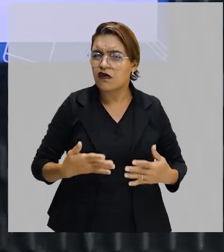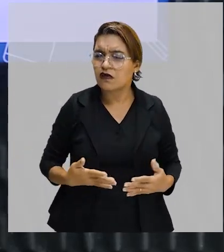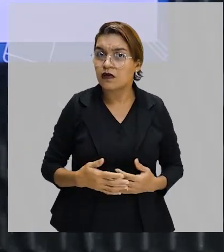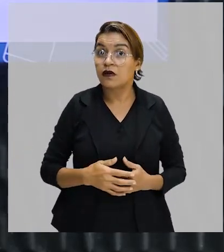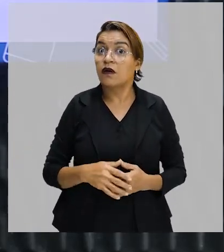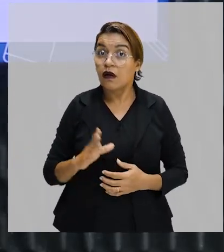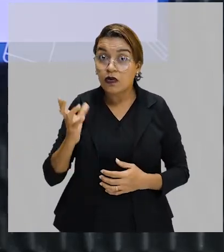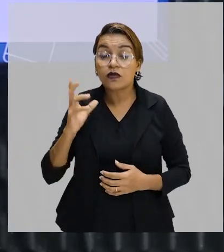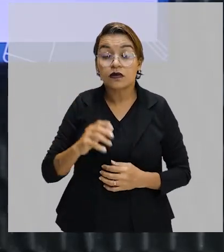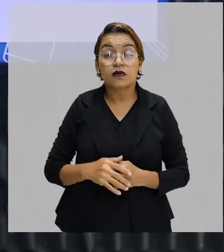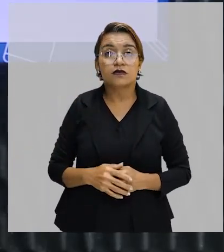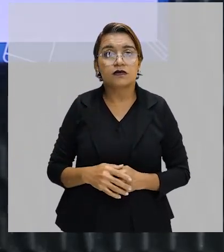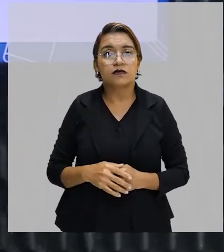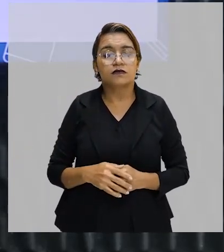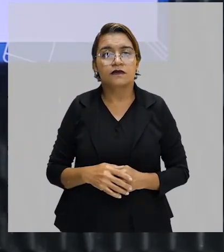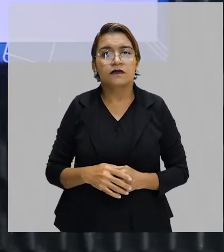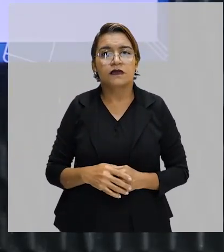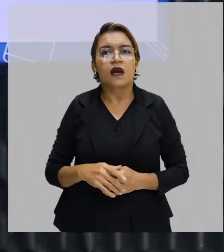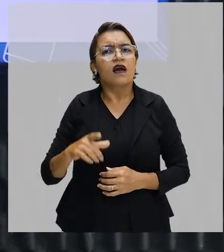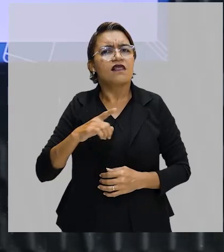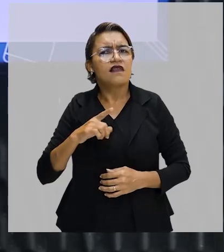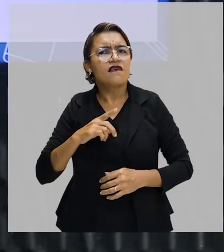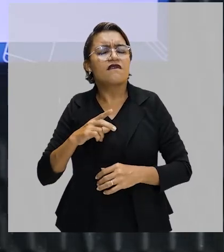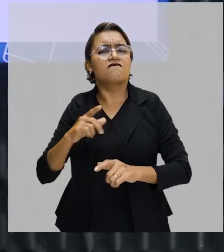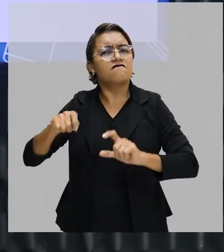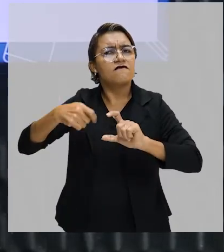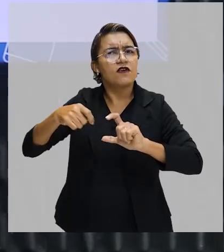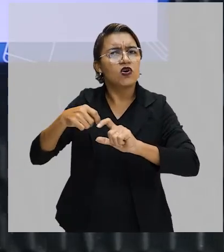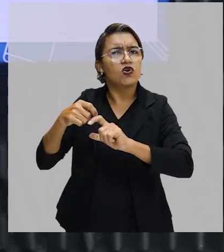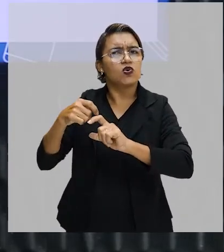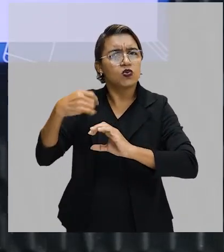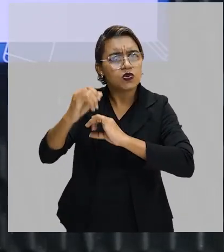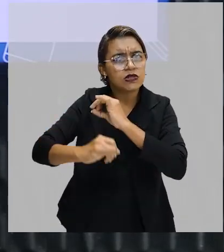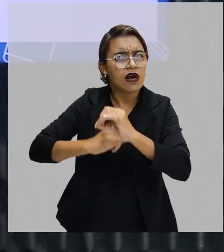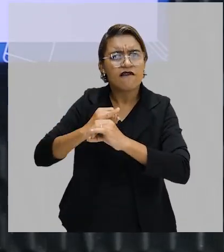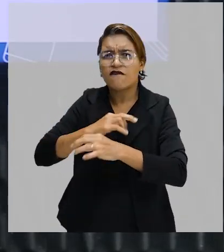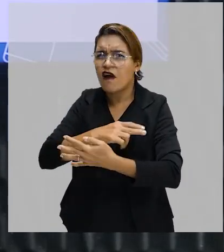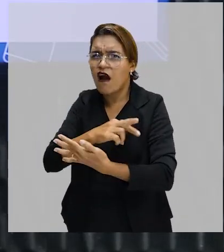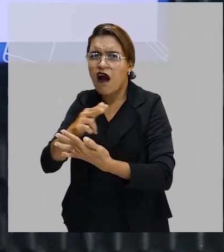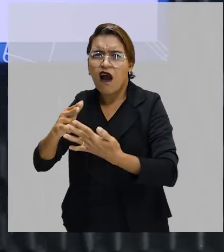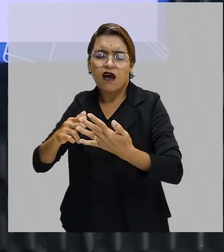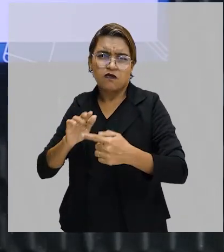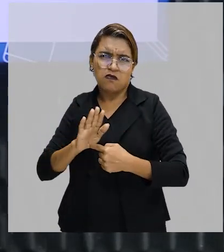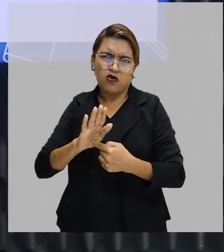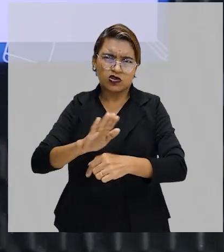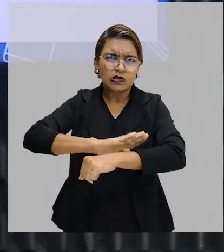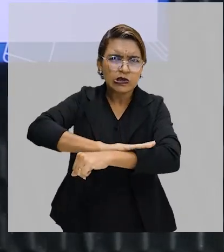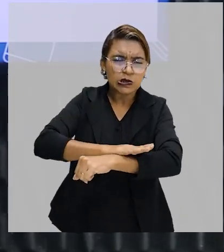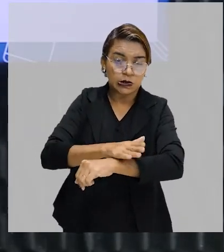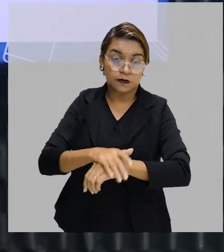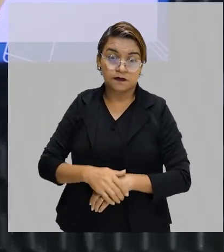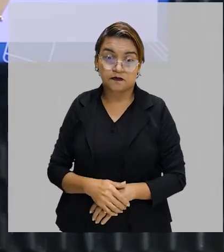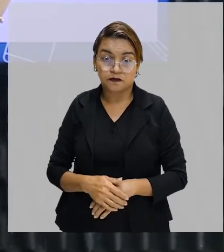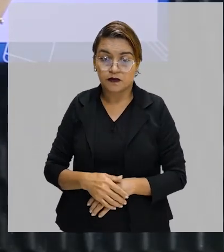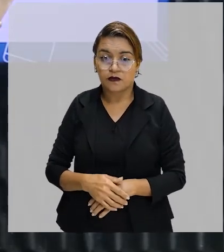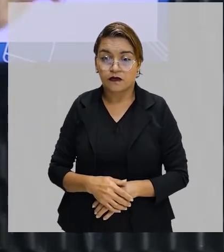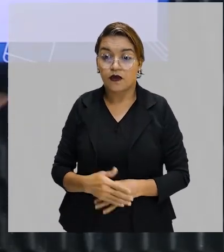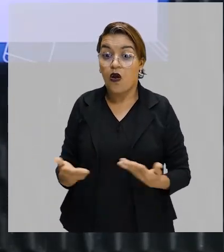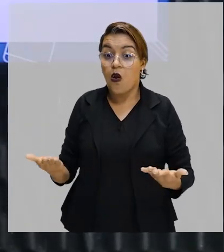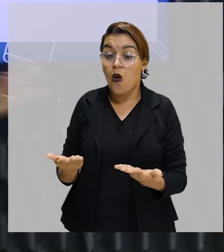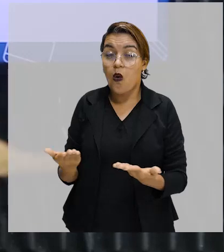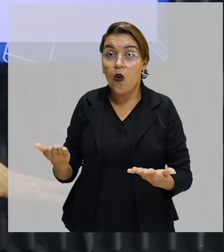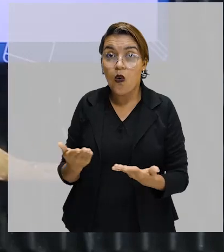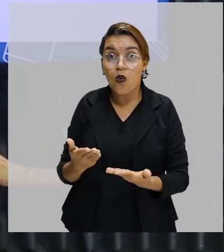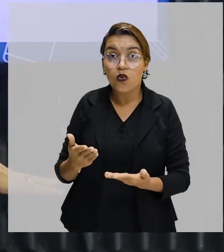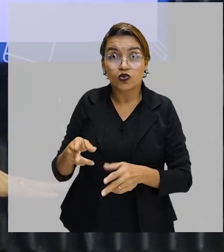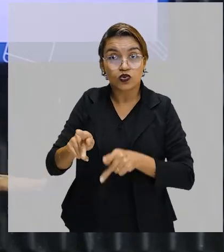Ah eu não quero ser atender a gente já viu muitos vídeos aí na internet então as mazelas que atingem o povo africano nos dias de hoje